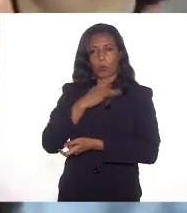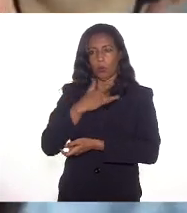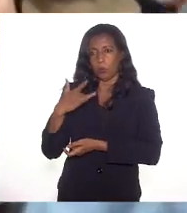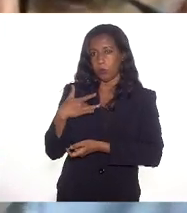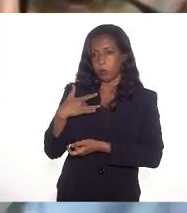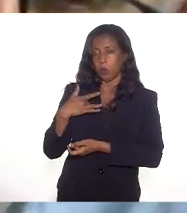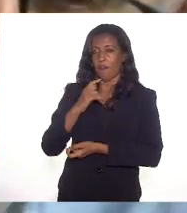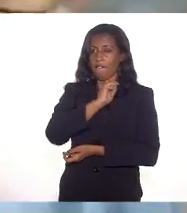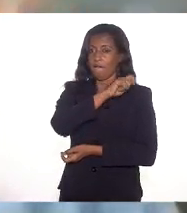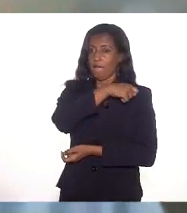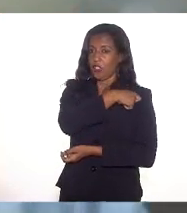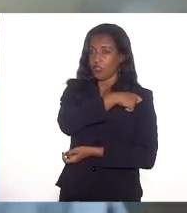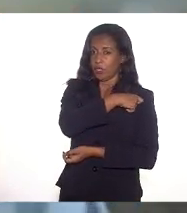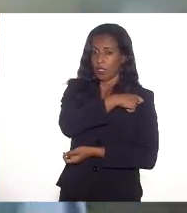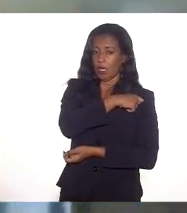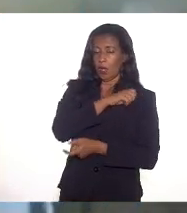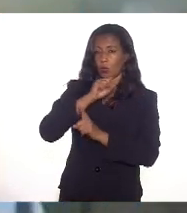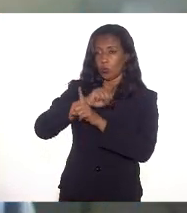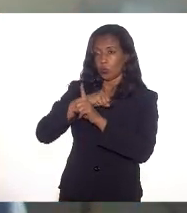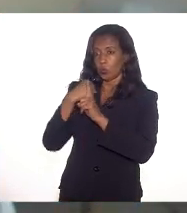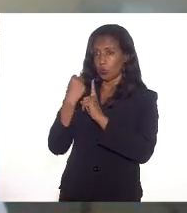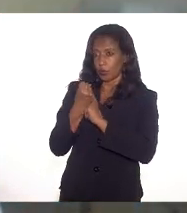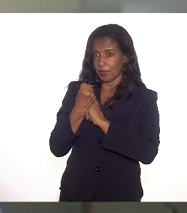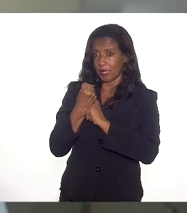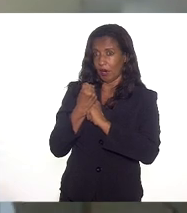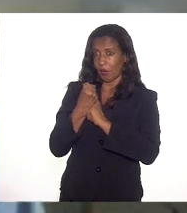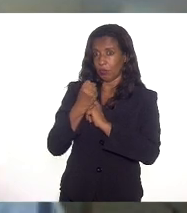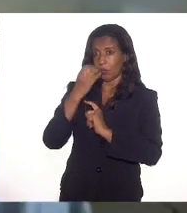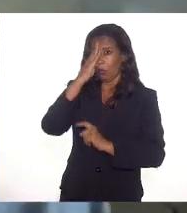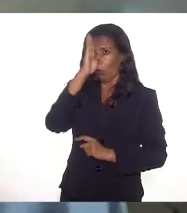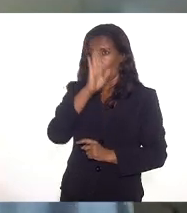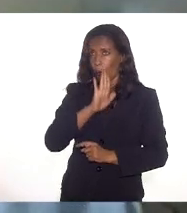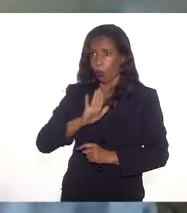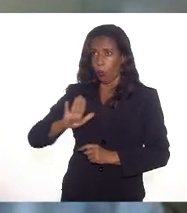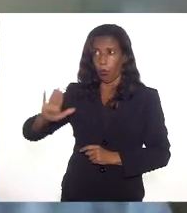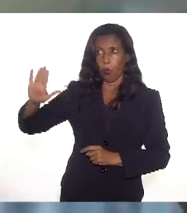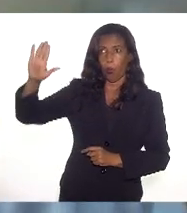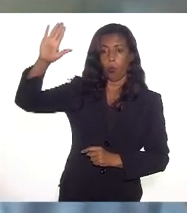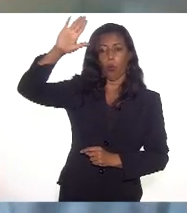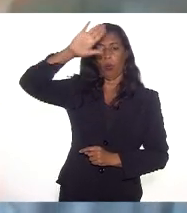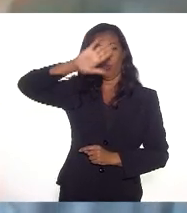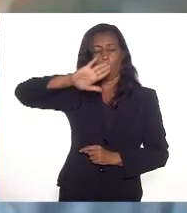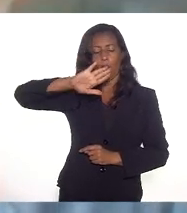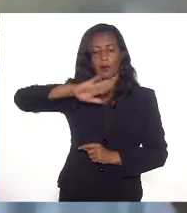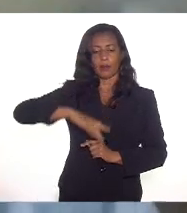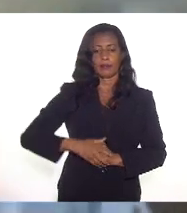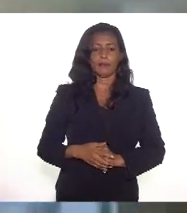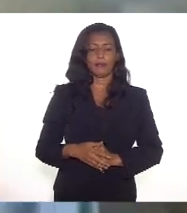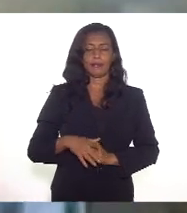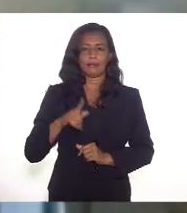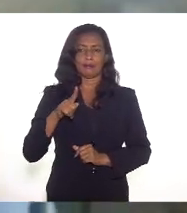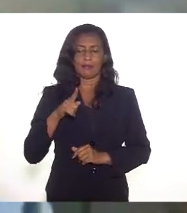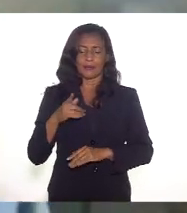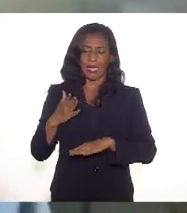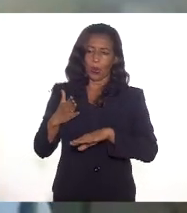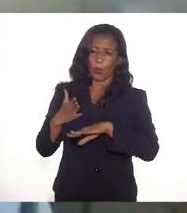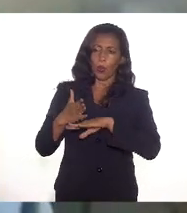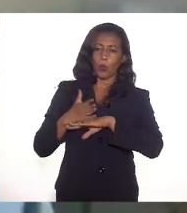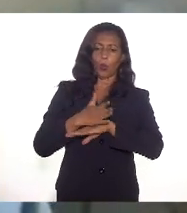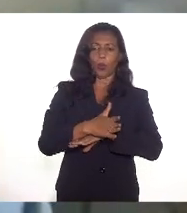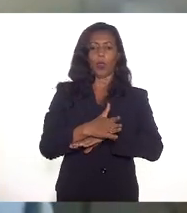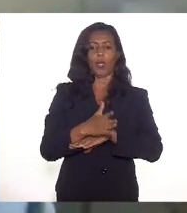a fiscal e social do nosso país está atravessando uma